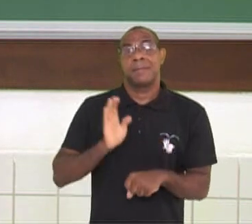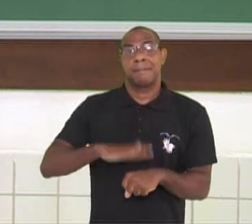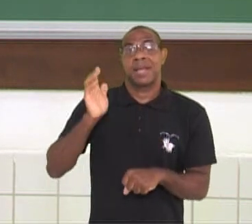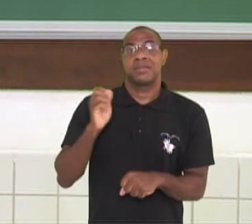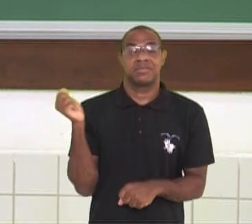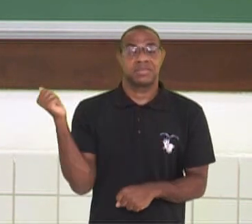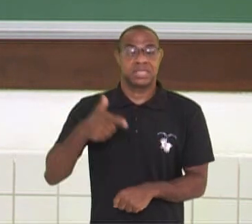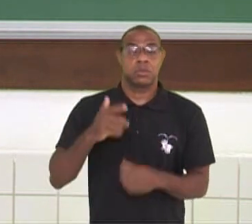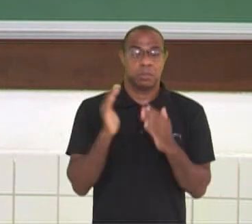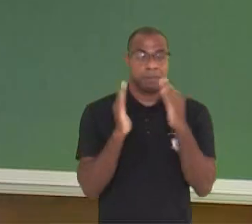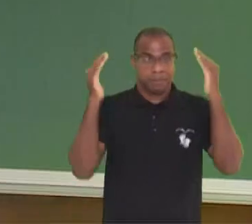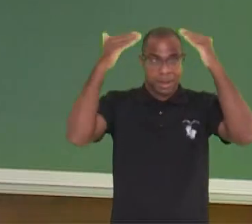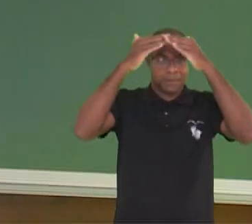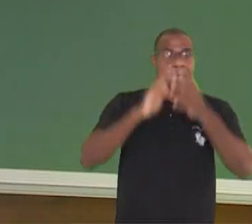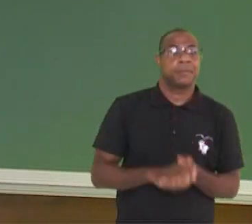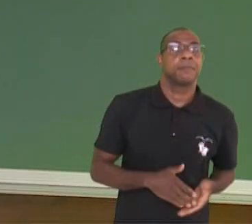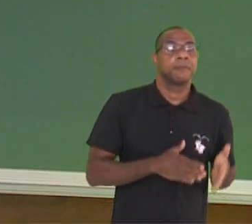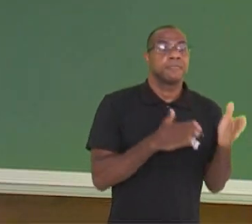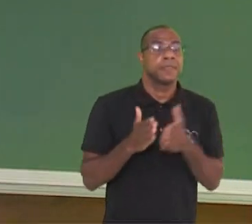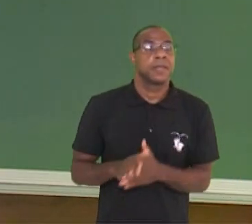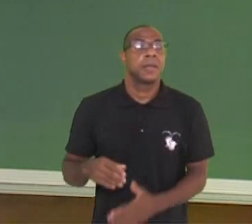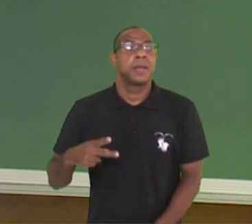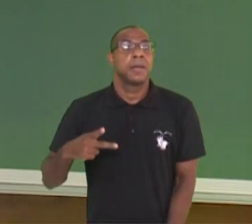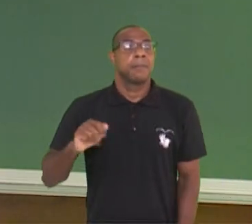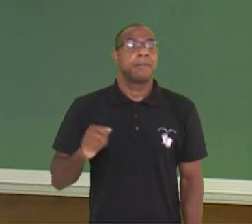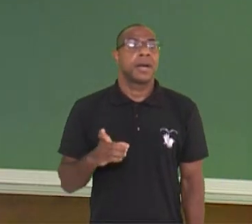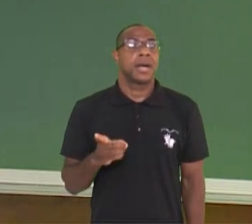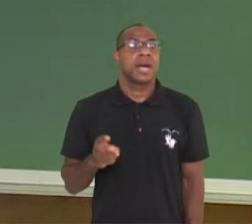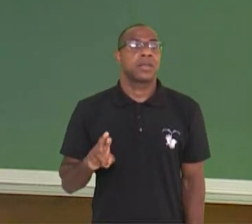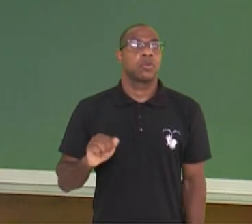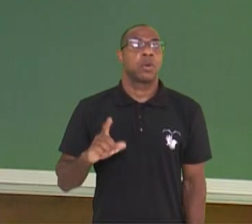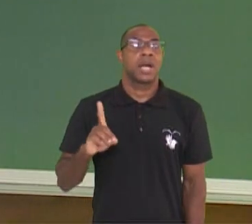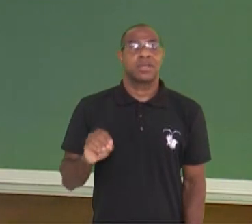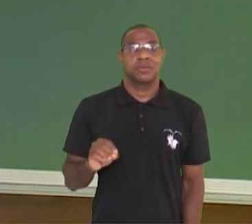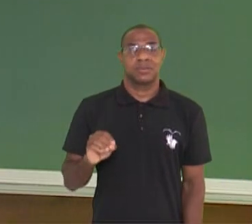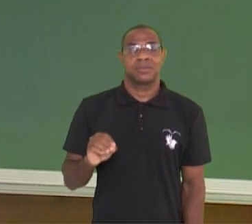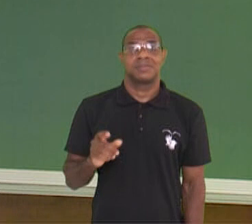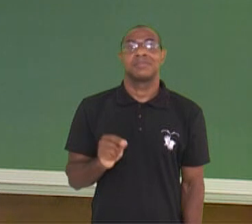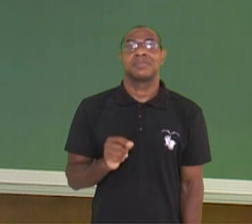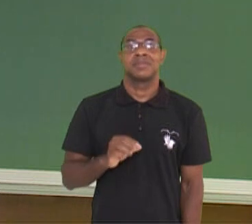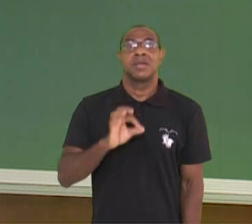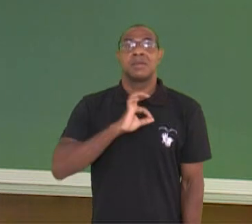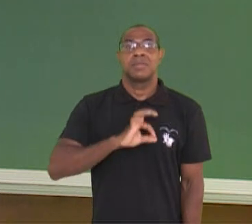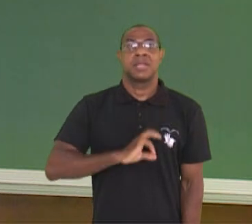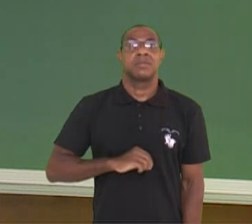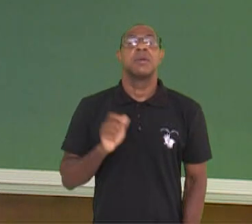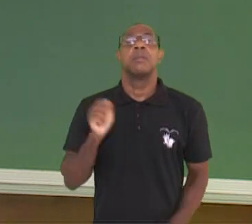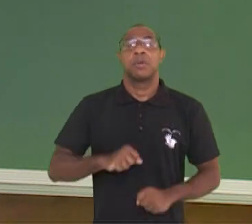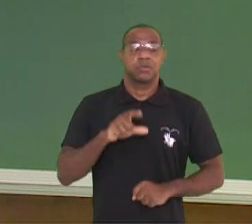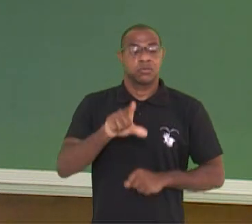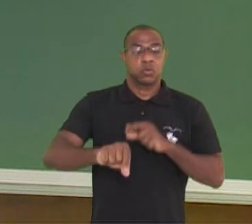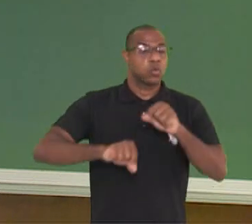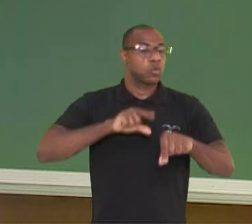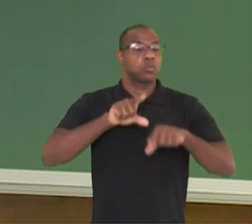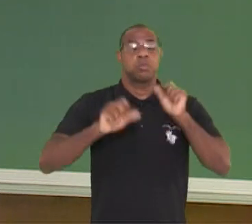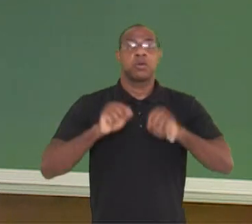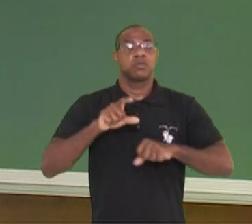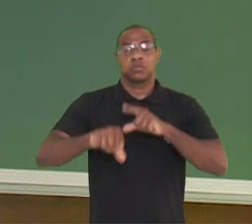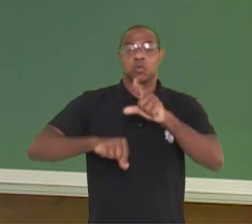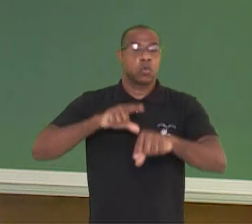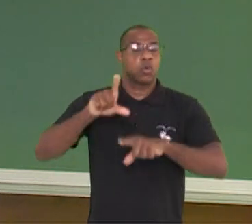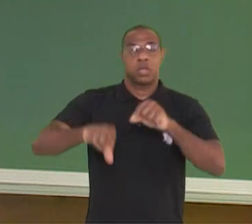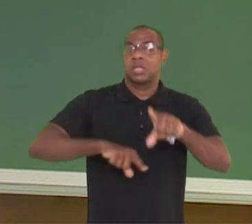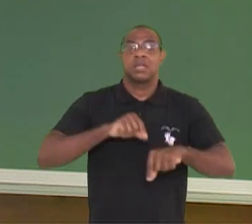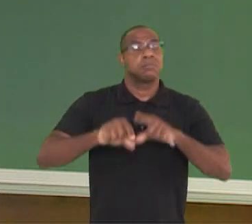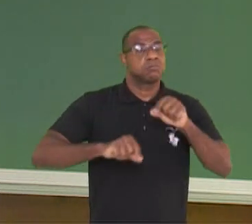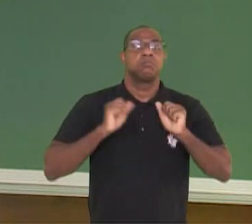o padroado. Esse direito dizia que o imperador tinha o direito de nomear os bispos. E